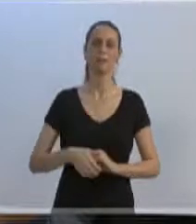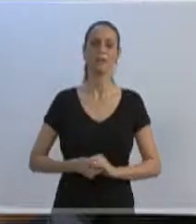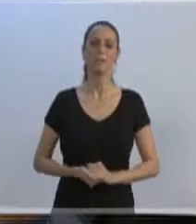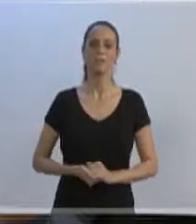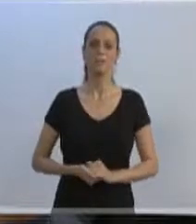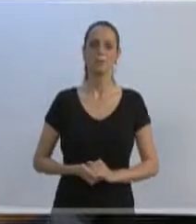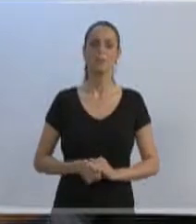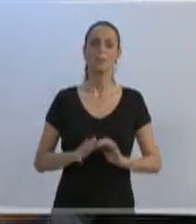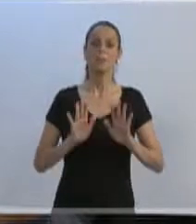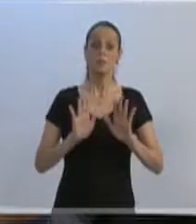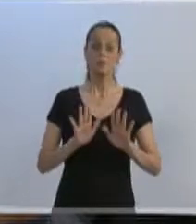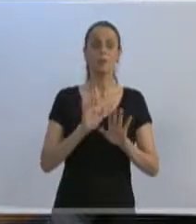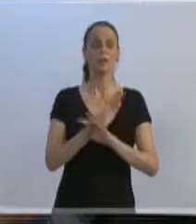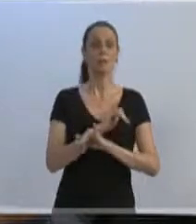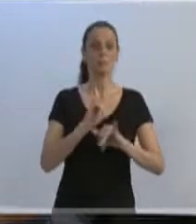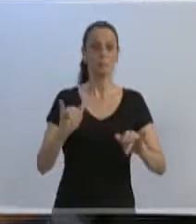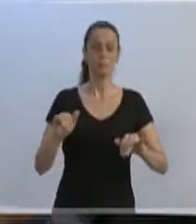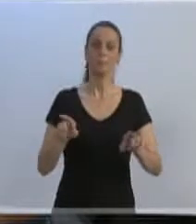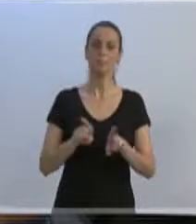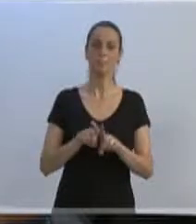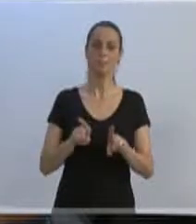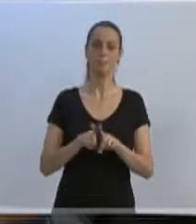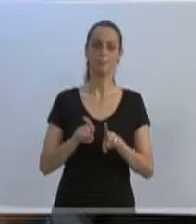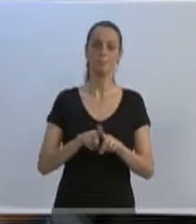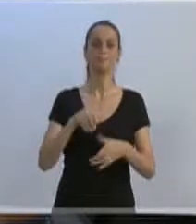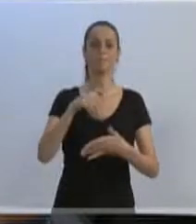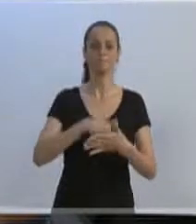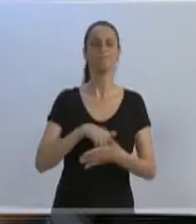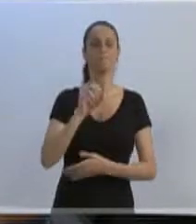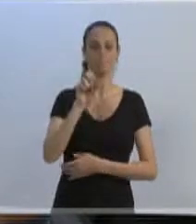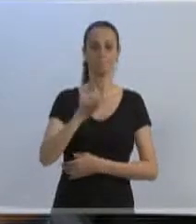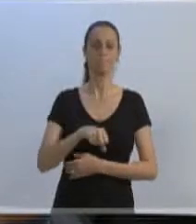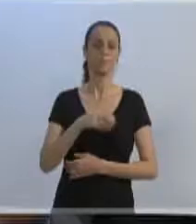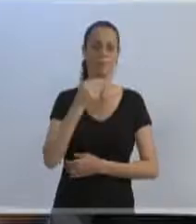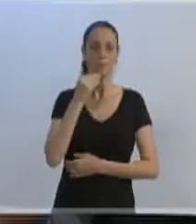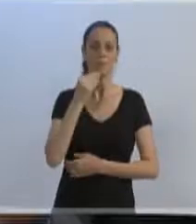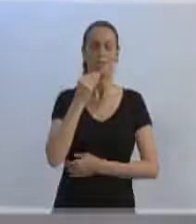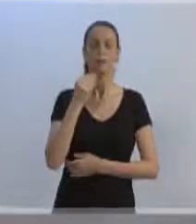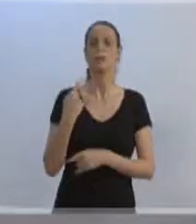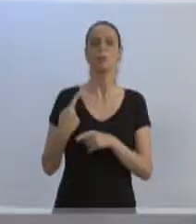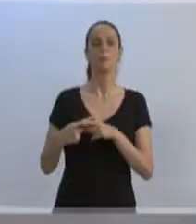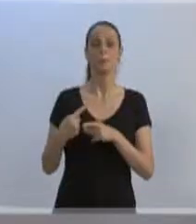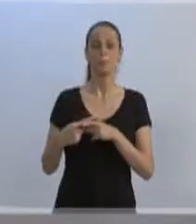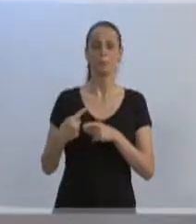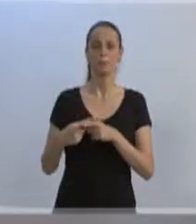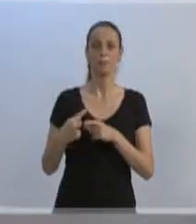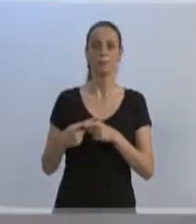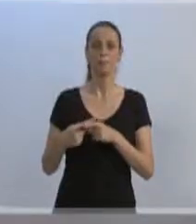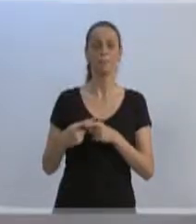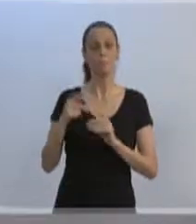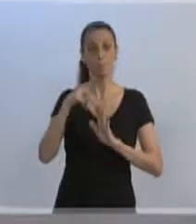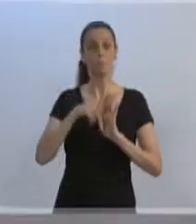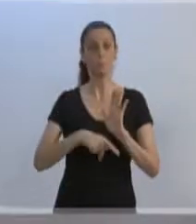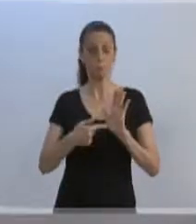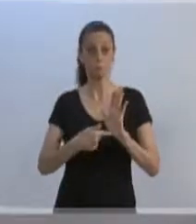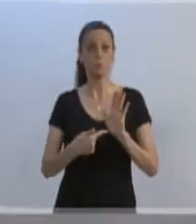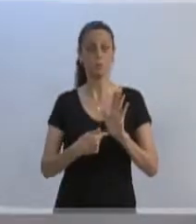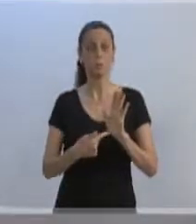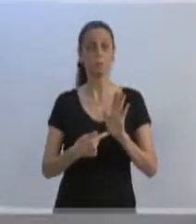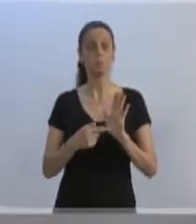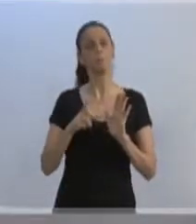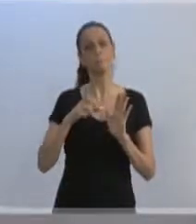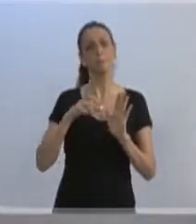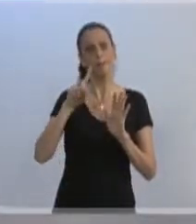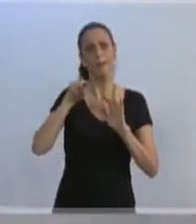só comunicar também do voto favorável obviamente função é desse projeto da ldo incluiu as